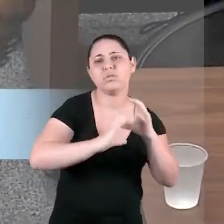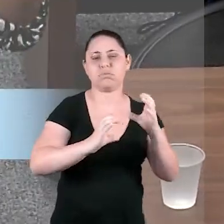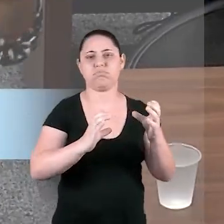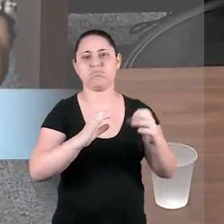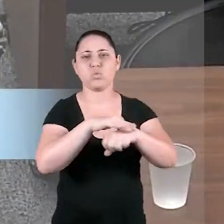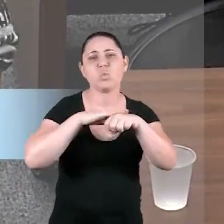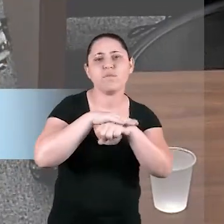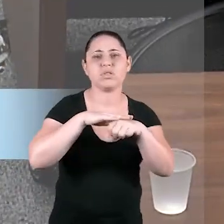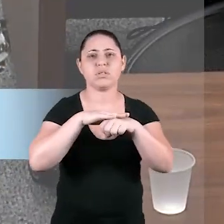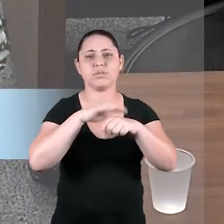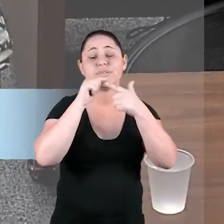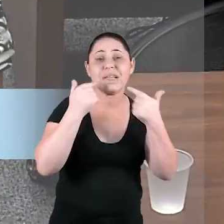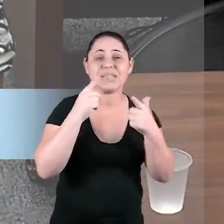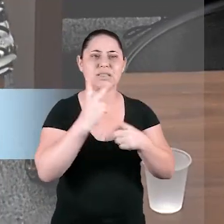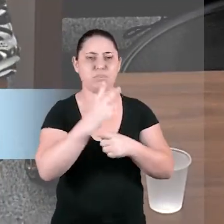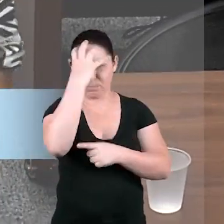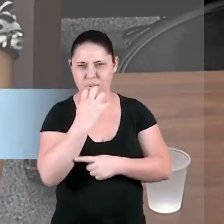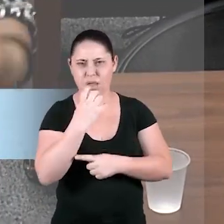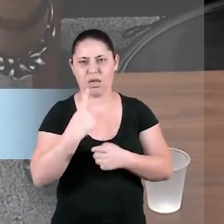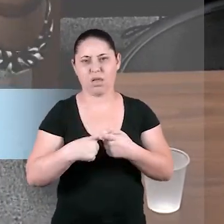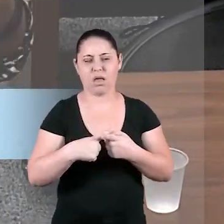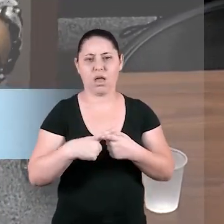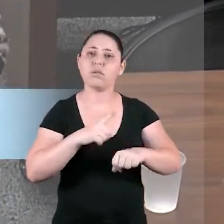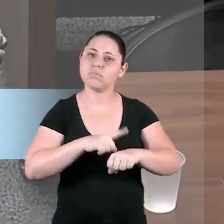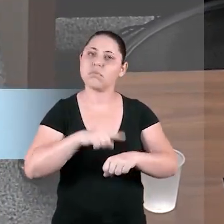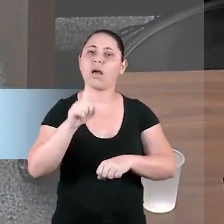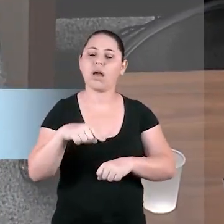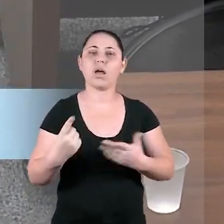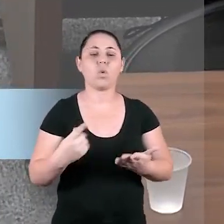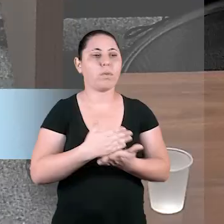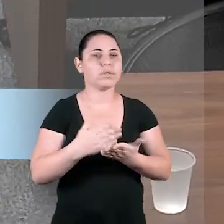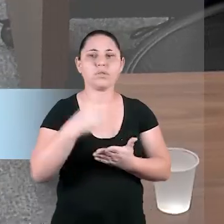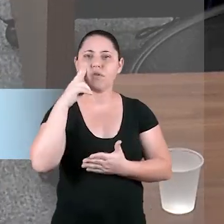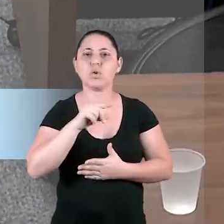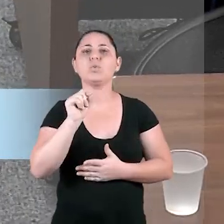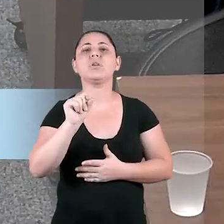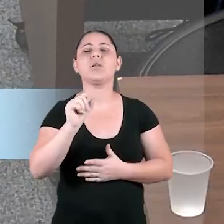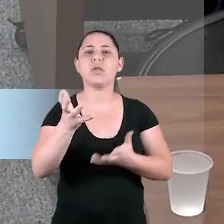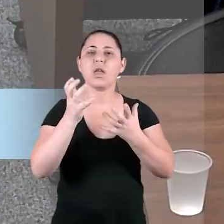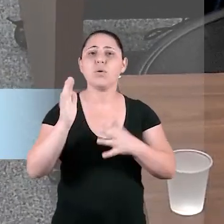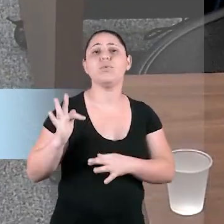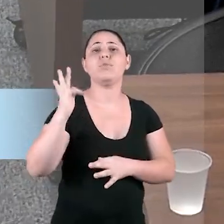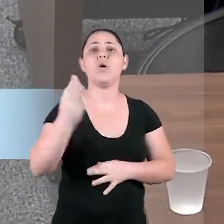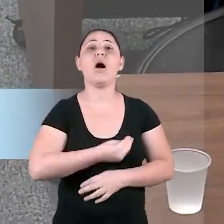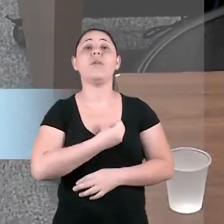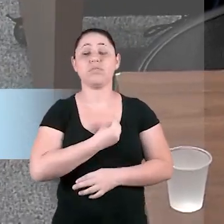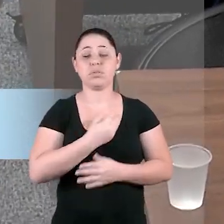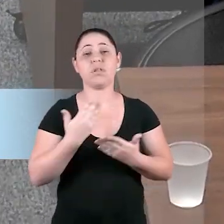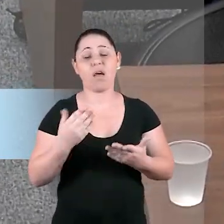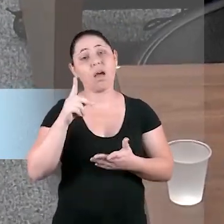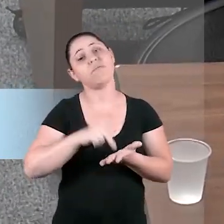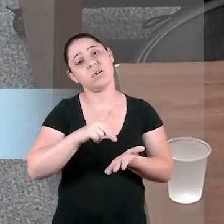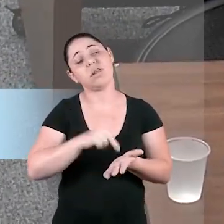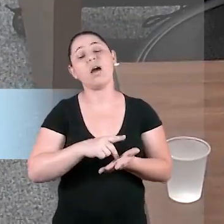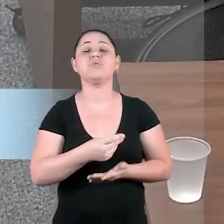está sempre de cara fechada. Então, é nesses momentos que a gente começa a ver o que nós queremos para a nossa vida